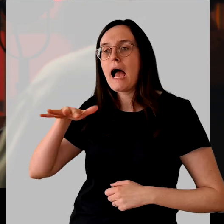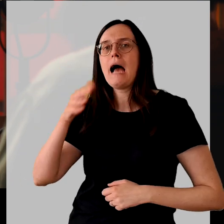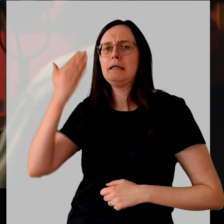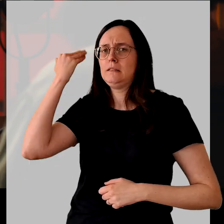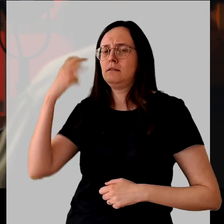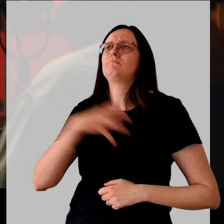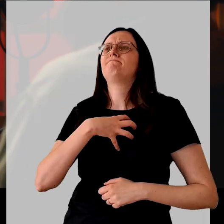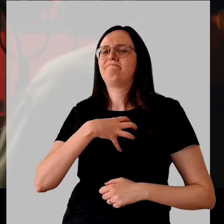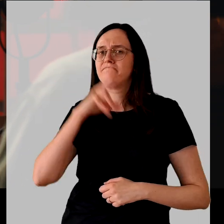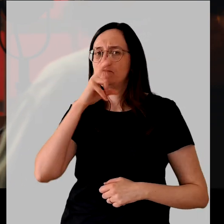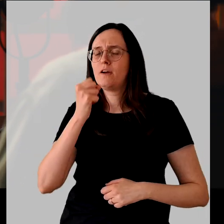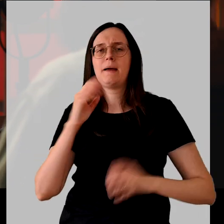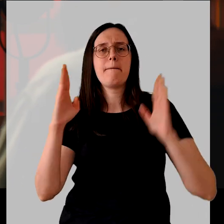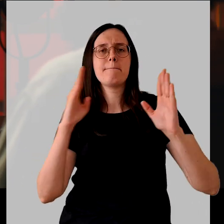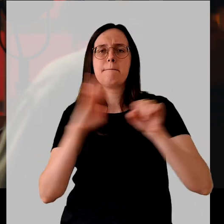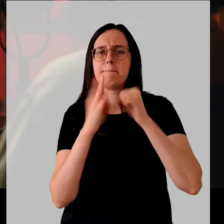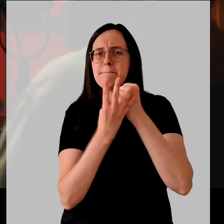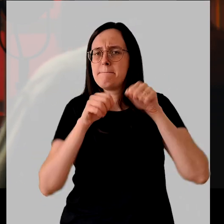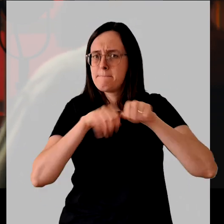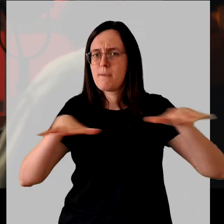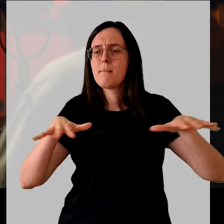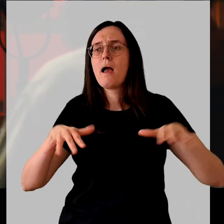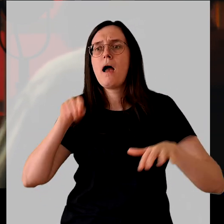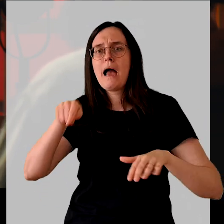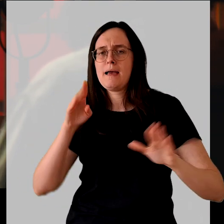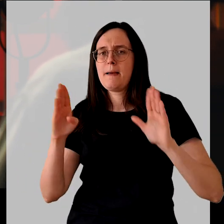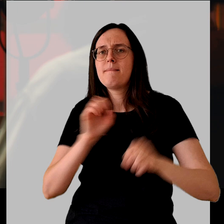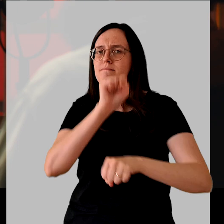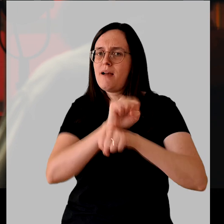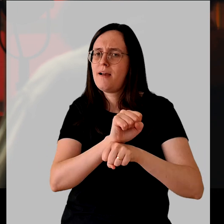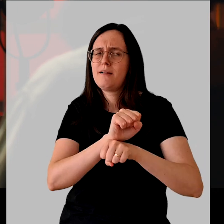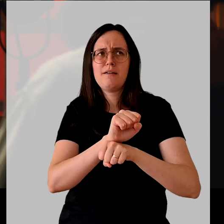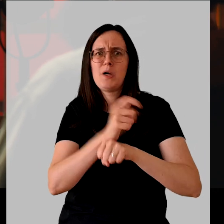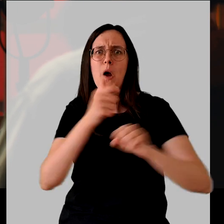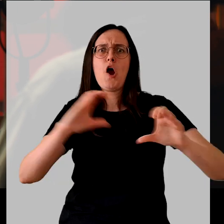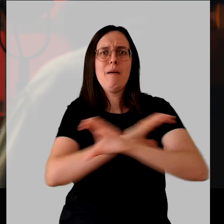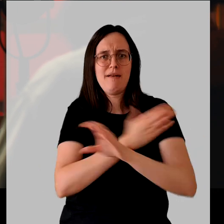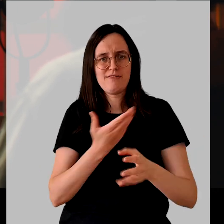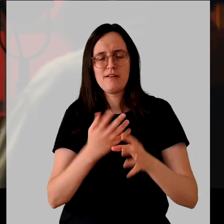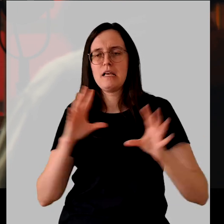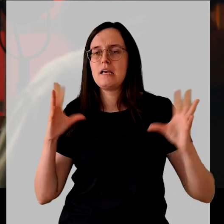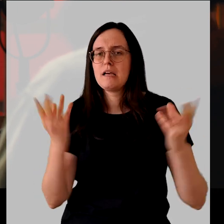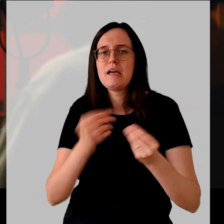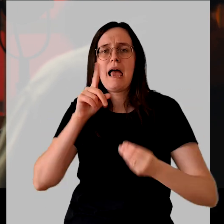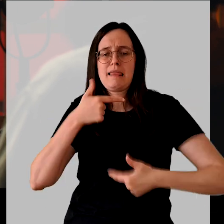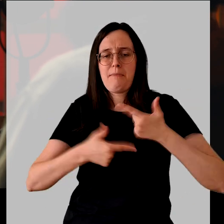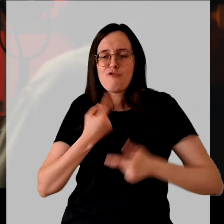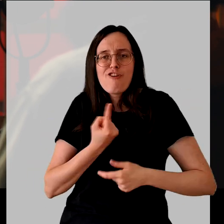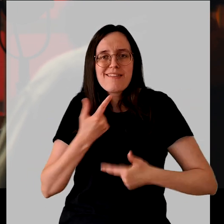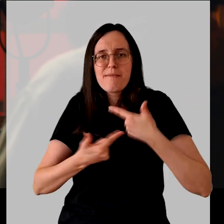que foi bem impactado durante a pandemia, né? Então, o nosso setor deu uma parada por completo e como todo mundo